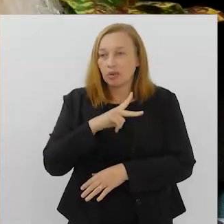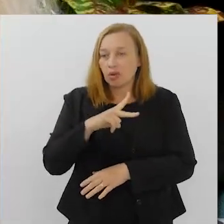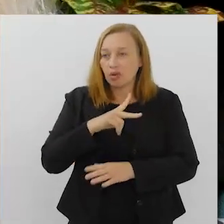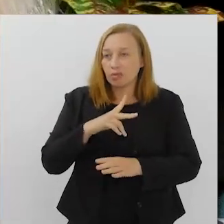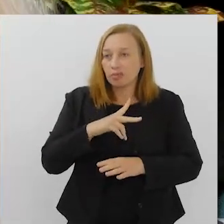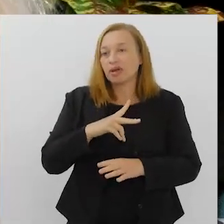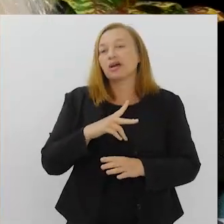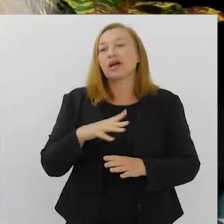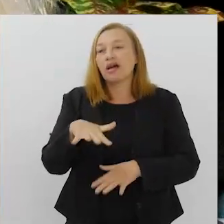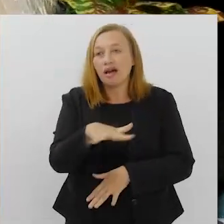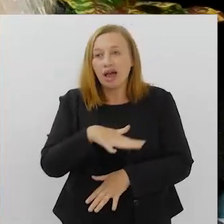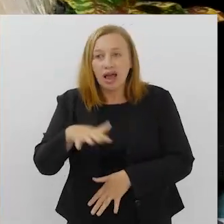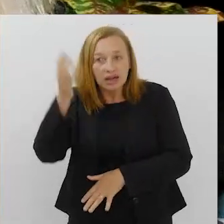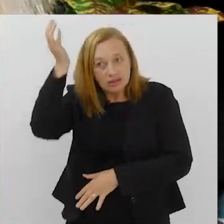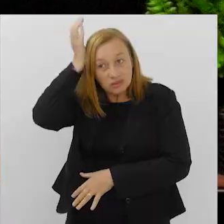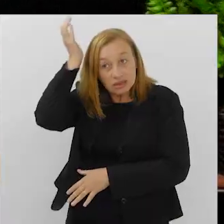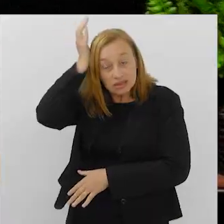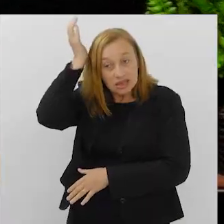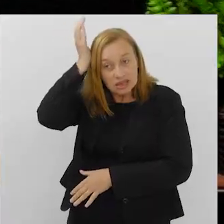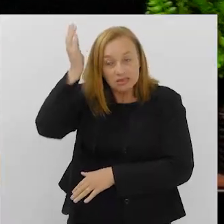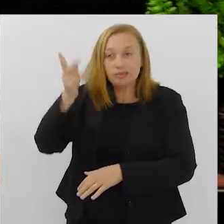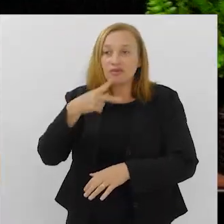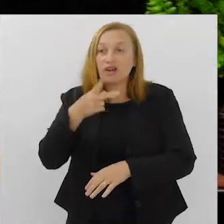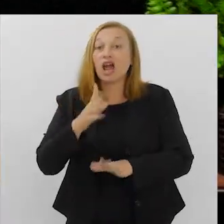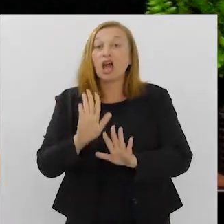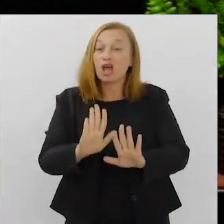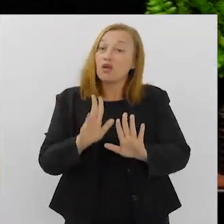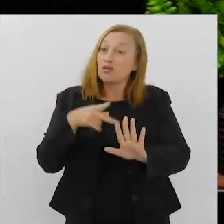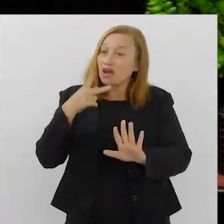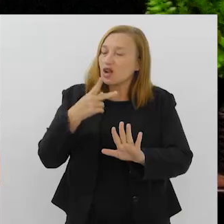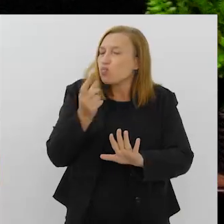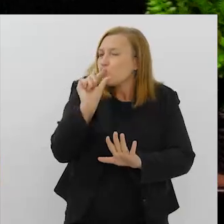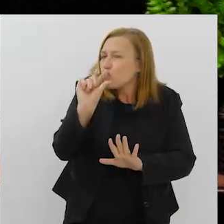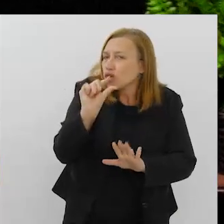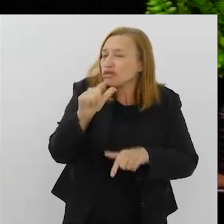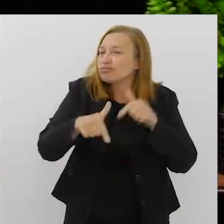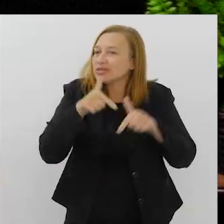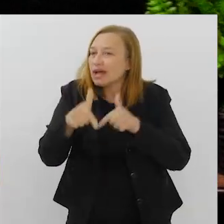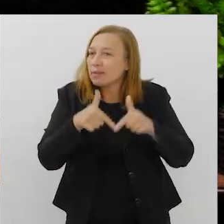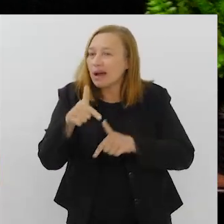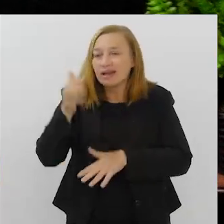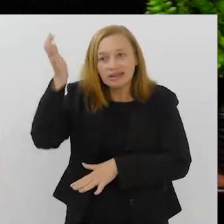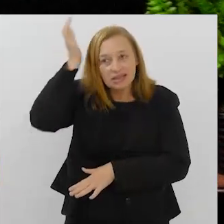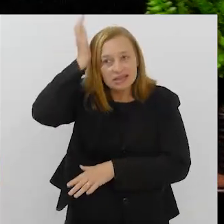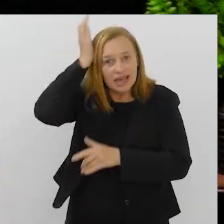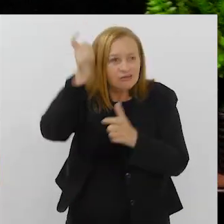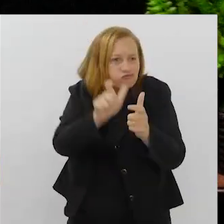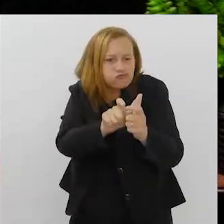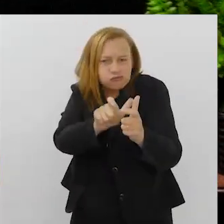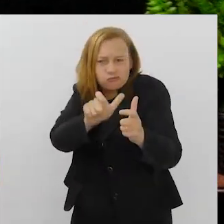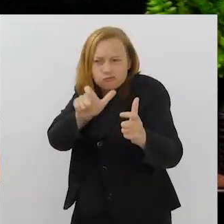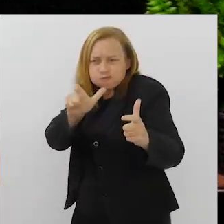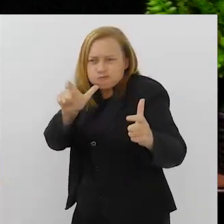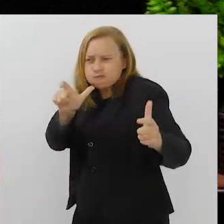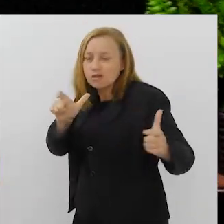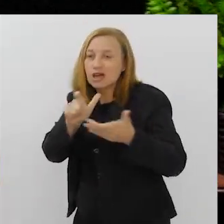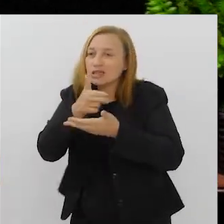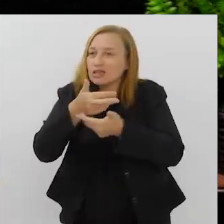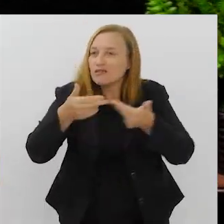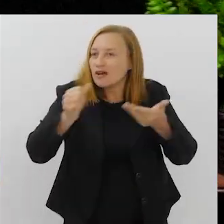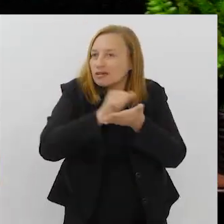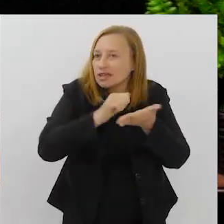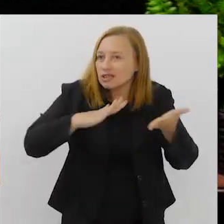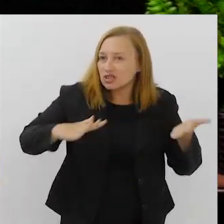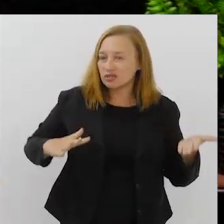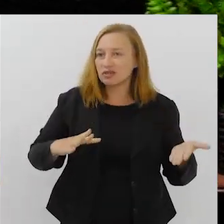é mais próxima da sua casa? Então, eu falei um pouquinho aqui do trabalho do SESC, uma linha, o SESC é imenso, tem